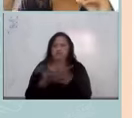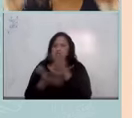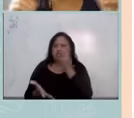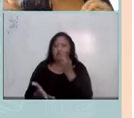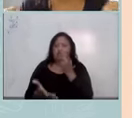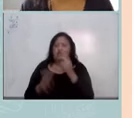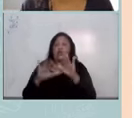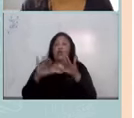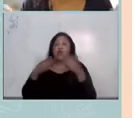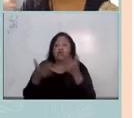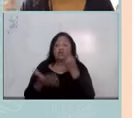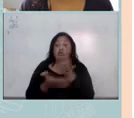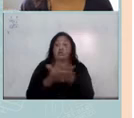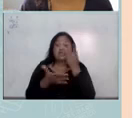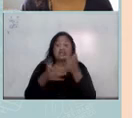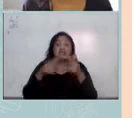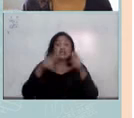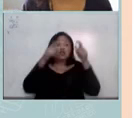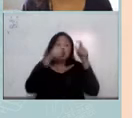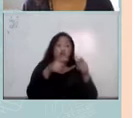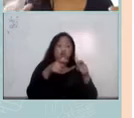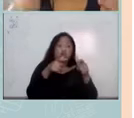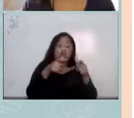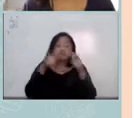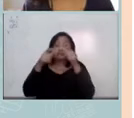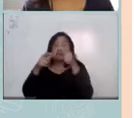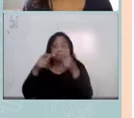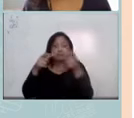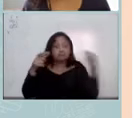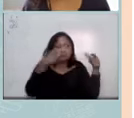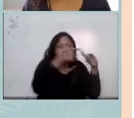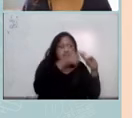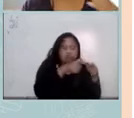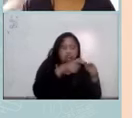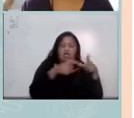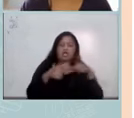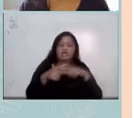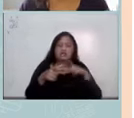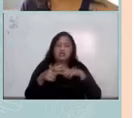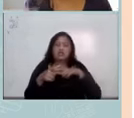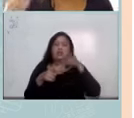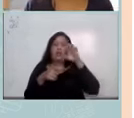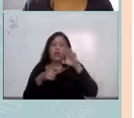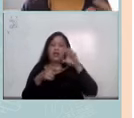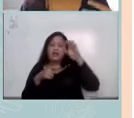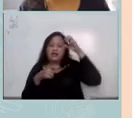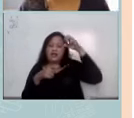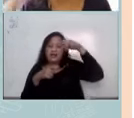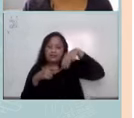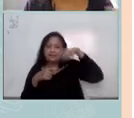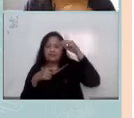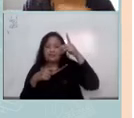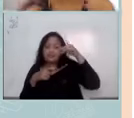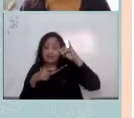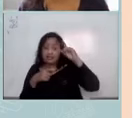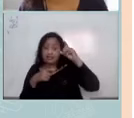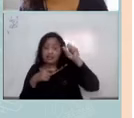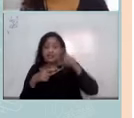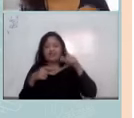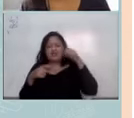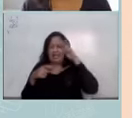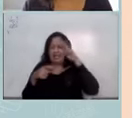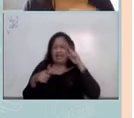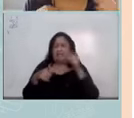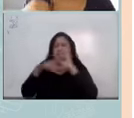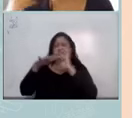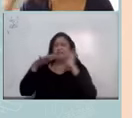em pequenos casos isolados, né, em pouca quantidade de casos. Então, a gente teve uma epidemia, e aí foi toda, acho que vocês lembram, né, que passou nos noticiários, foi toda aquela